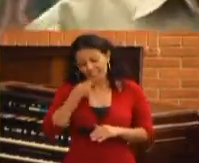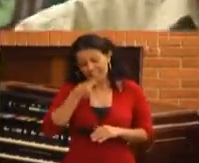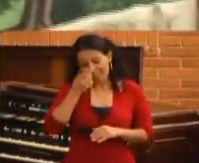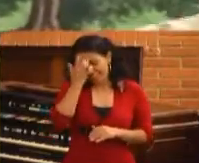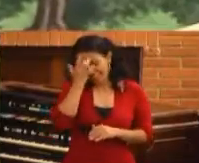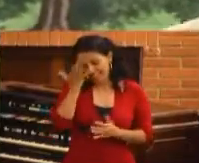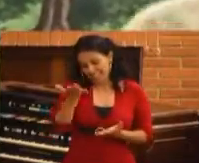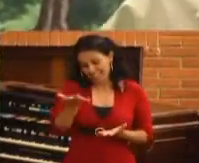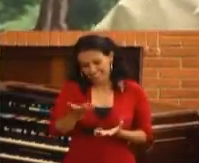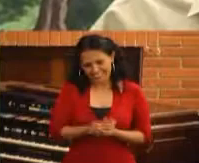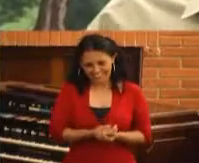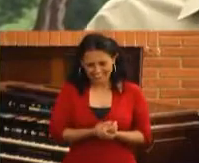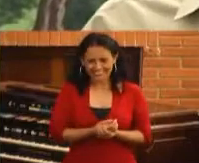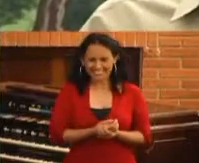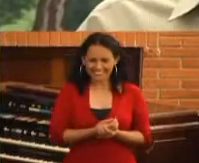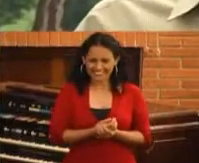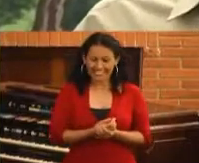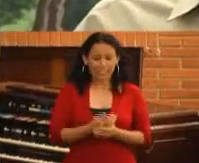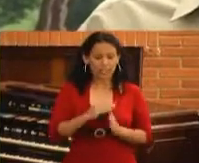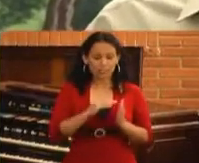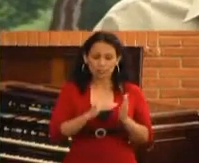E ele não toma.